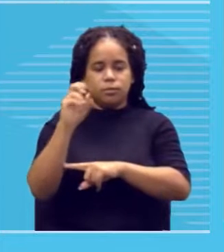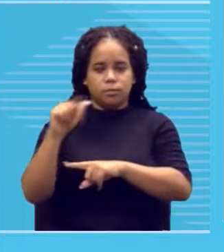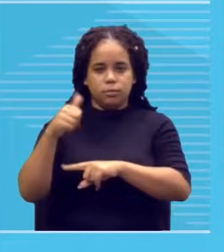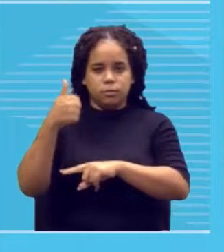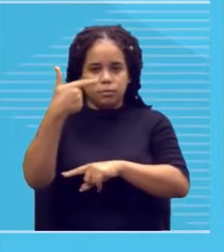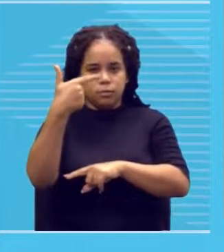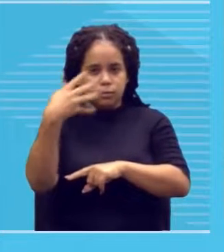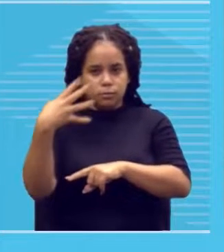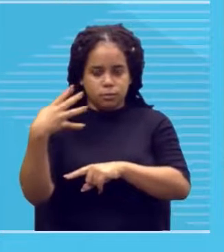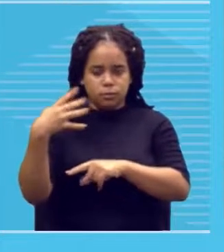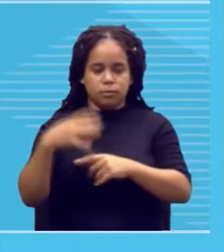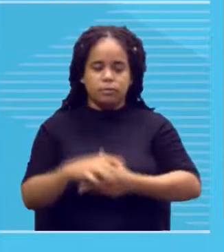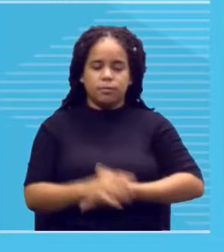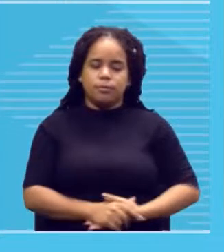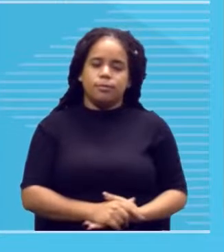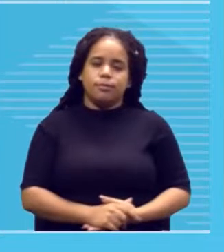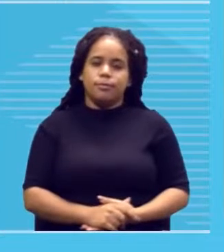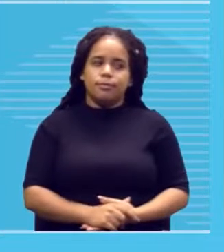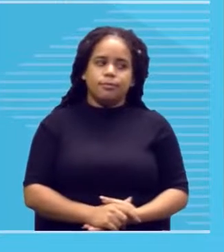50,24